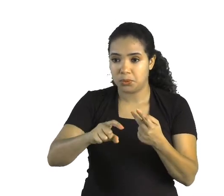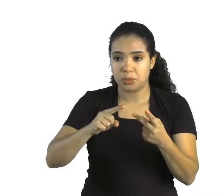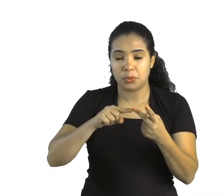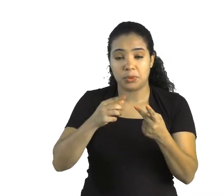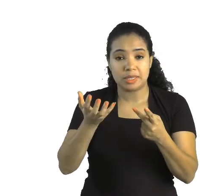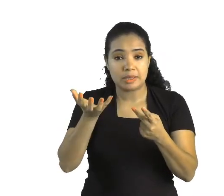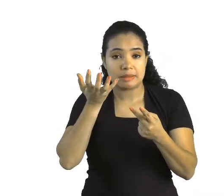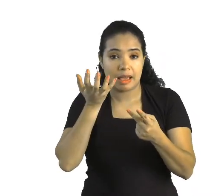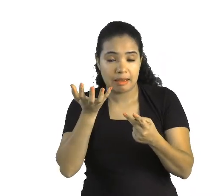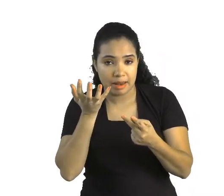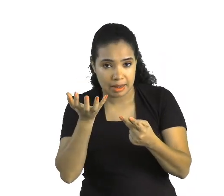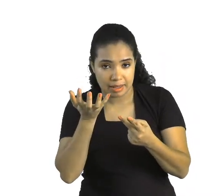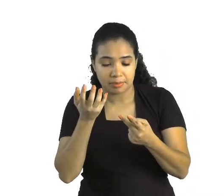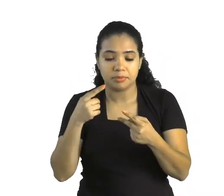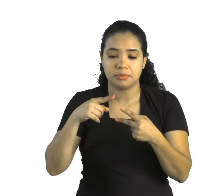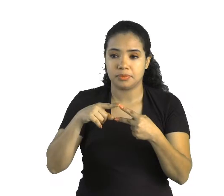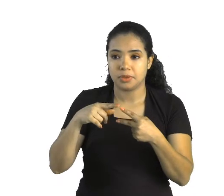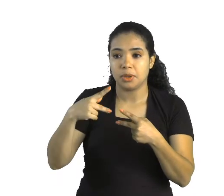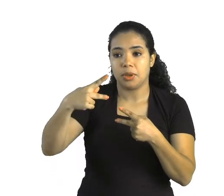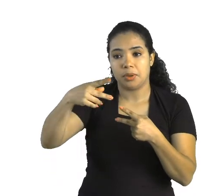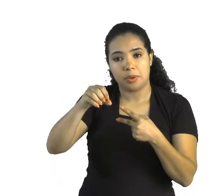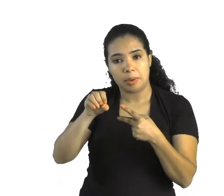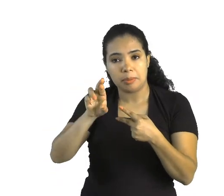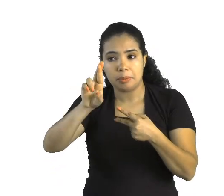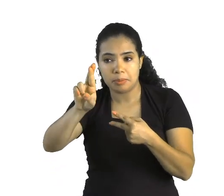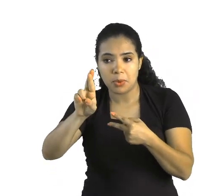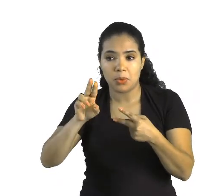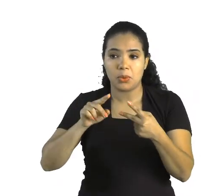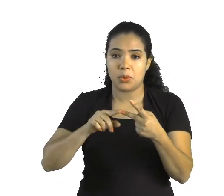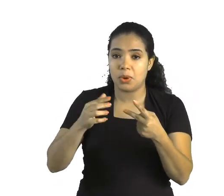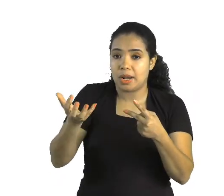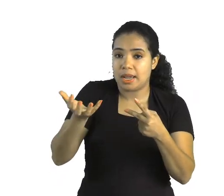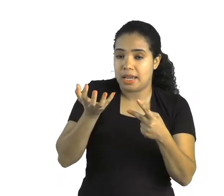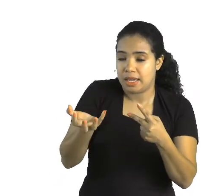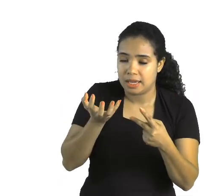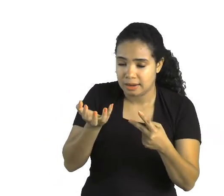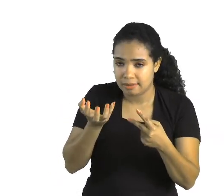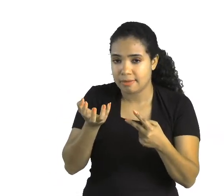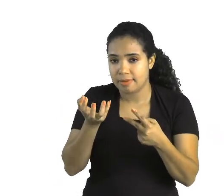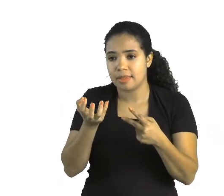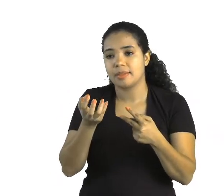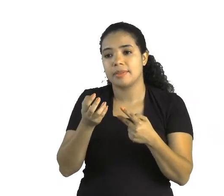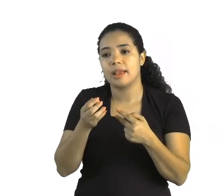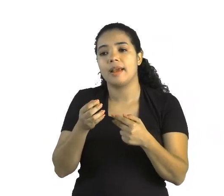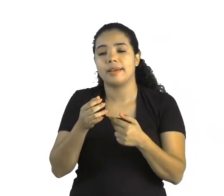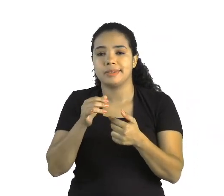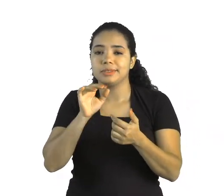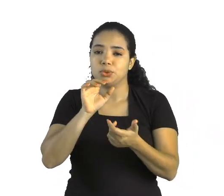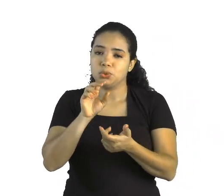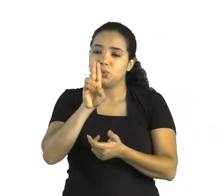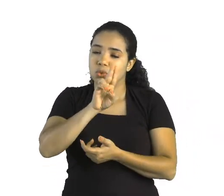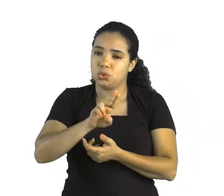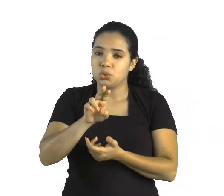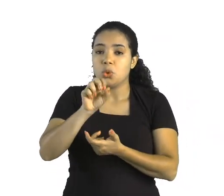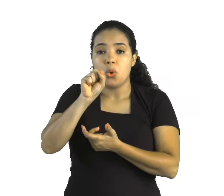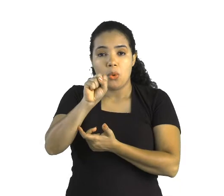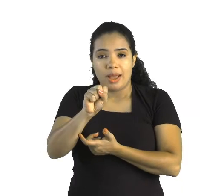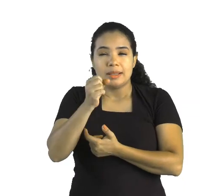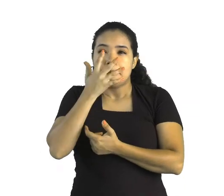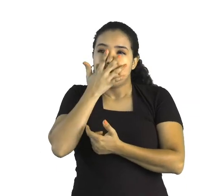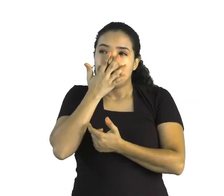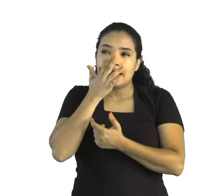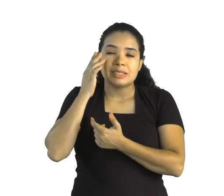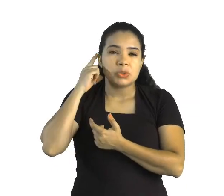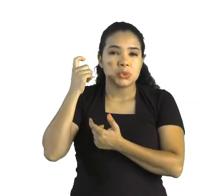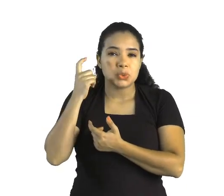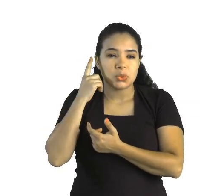conjugar os verbos por e querer, também eu utilizo o S com som de Z. Olha o exemplo. Eu